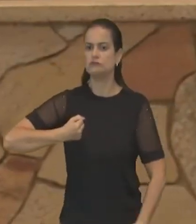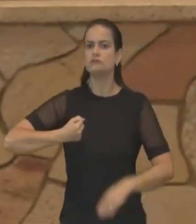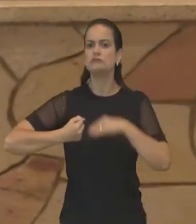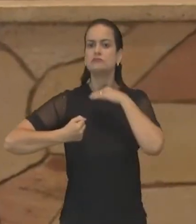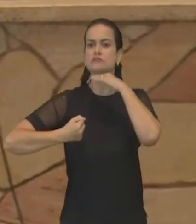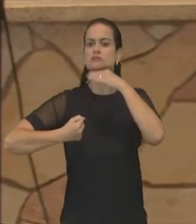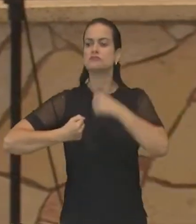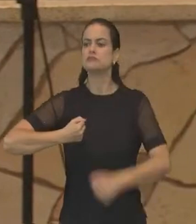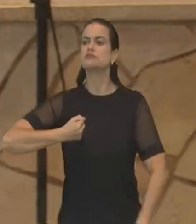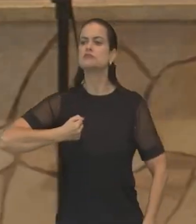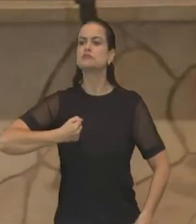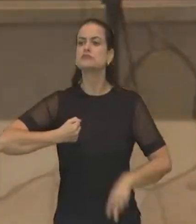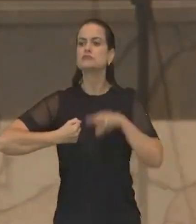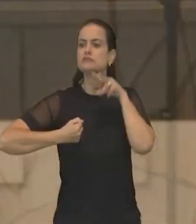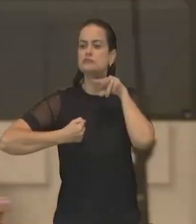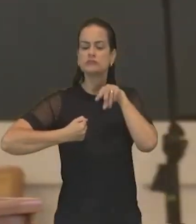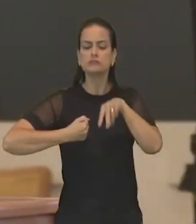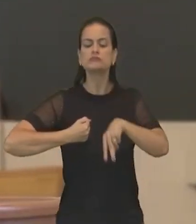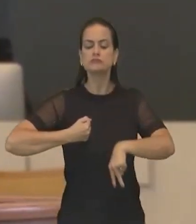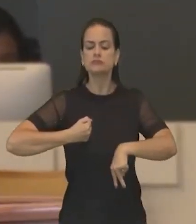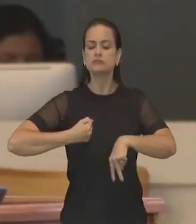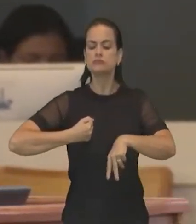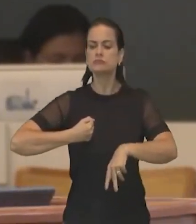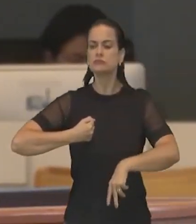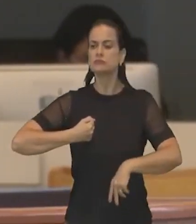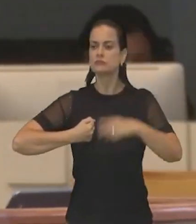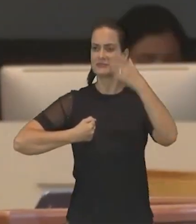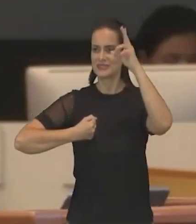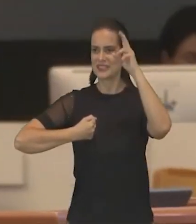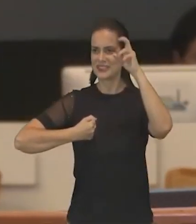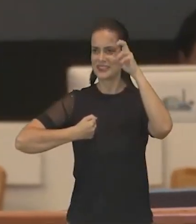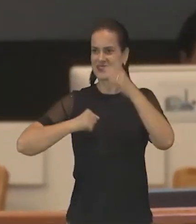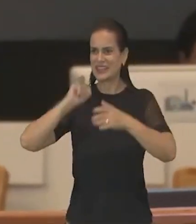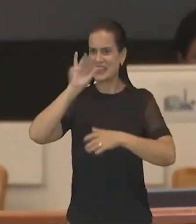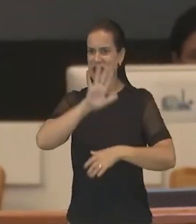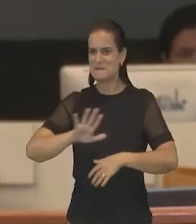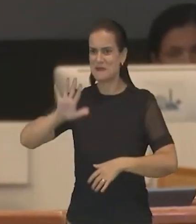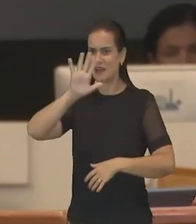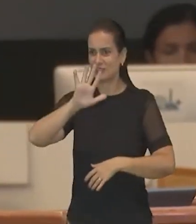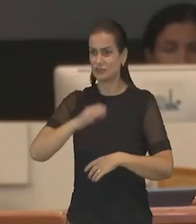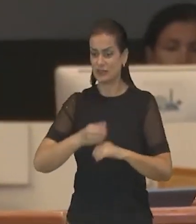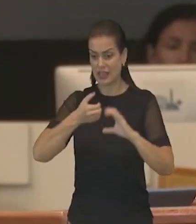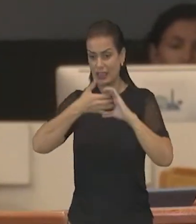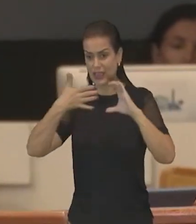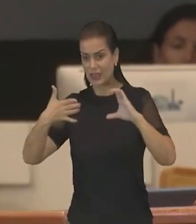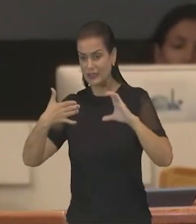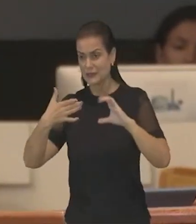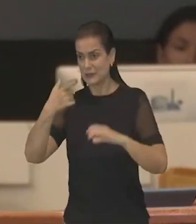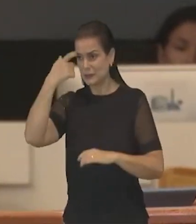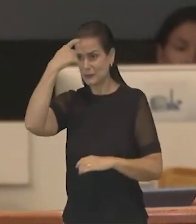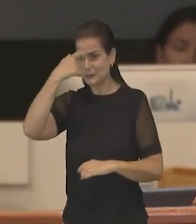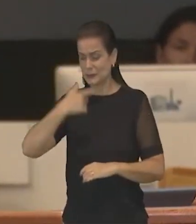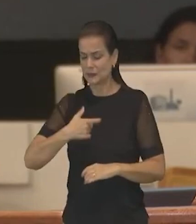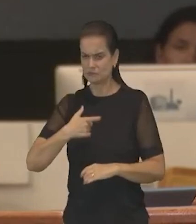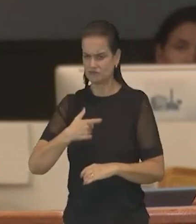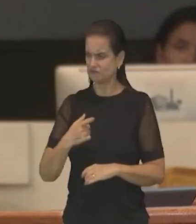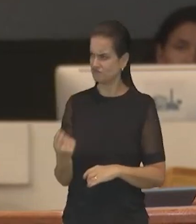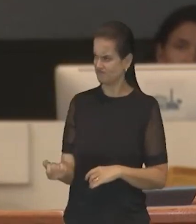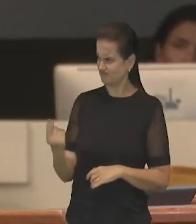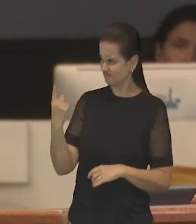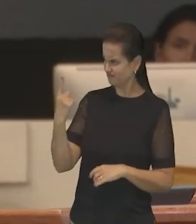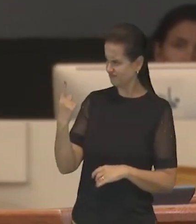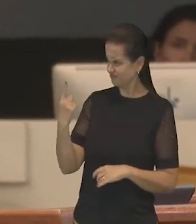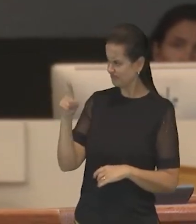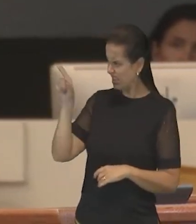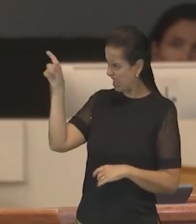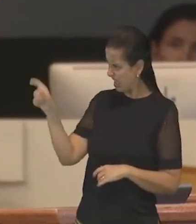com os olhos para baixo. E esse tema santidade, então, talvez caracterizado por essa figura, trouxe uma certa antipatia